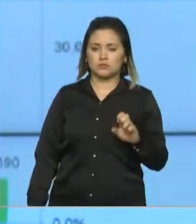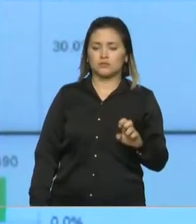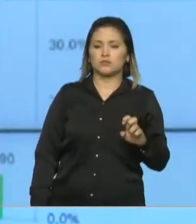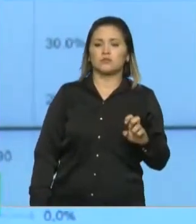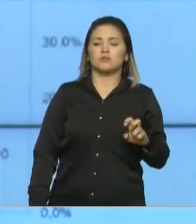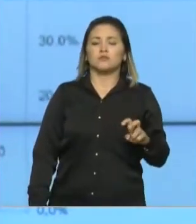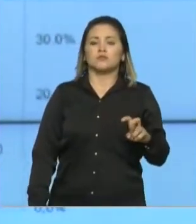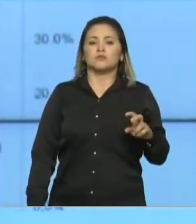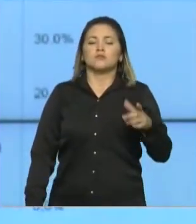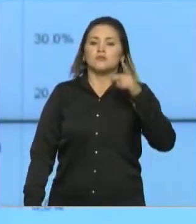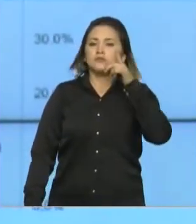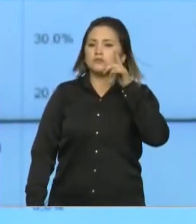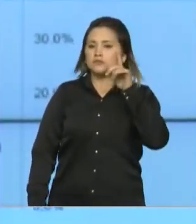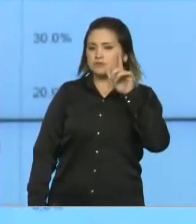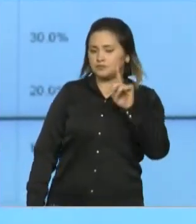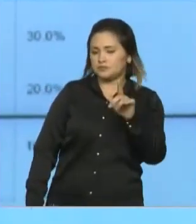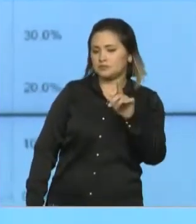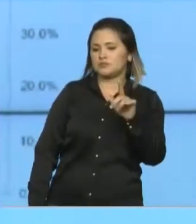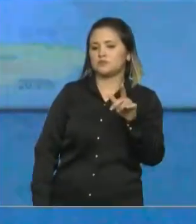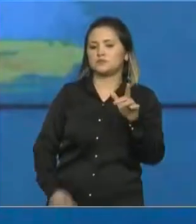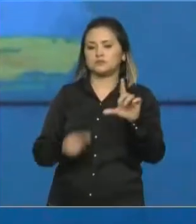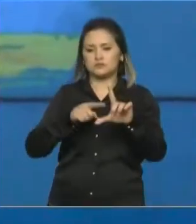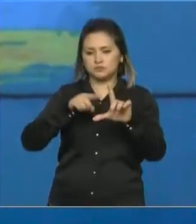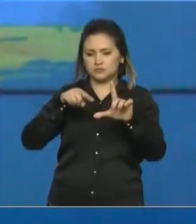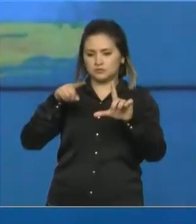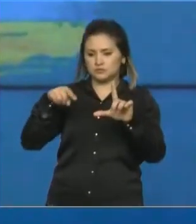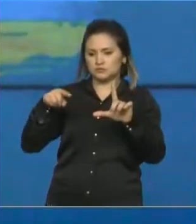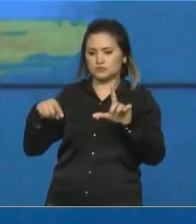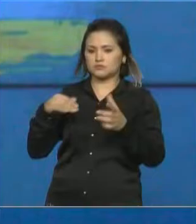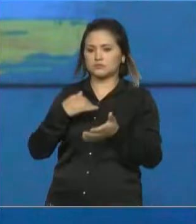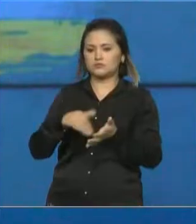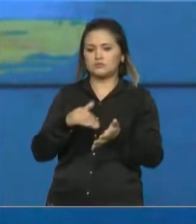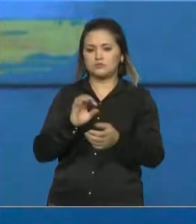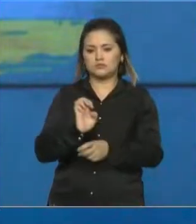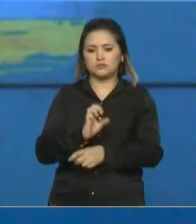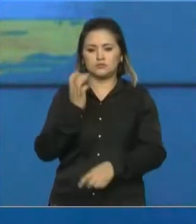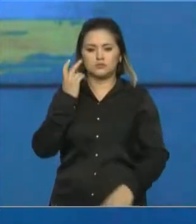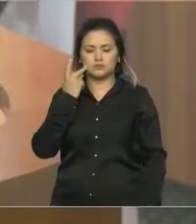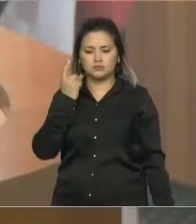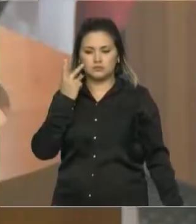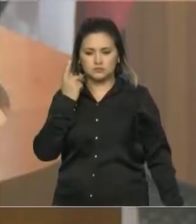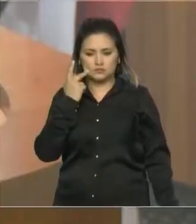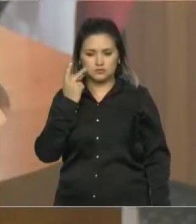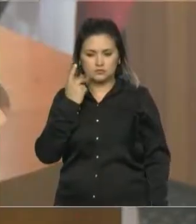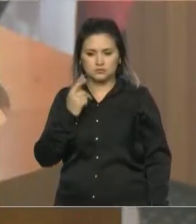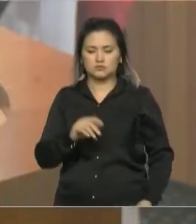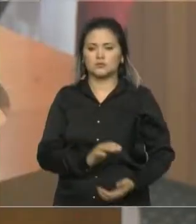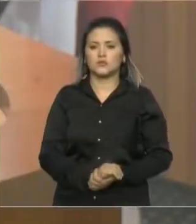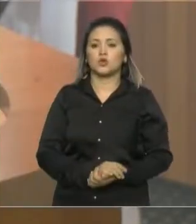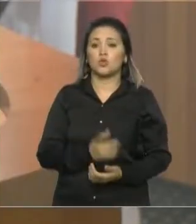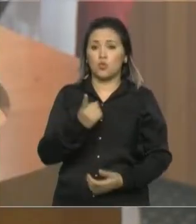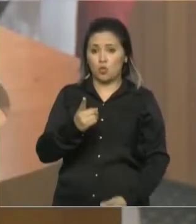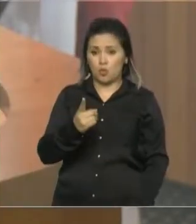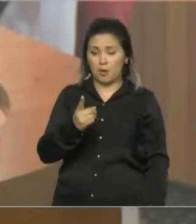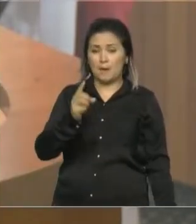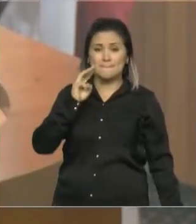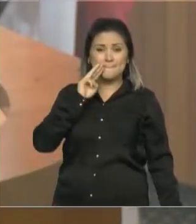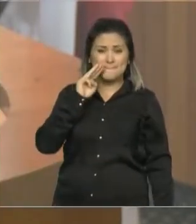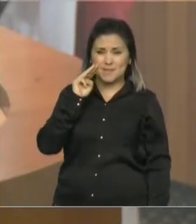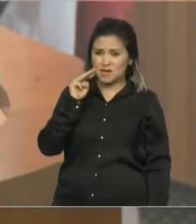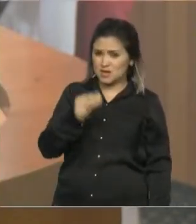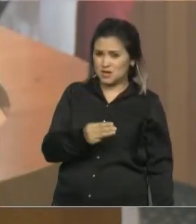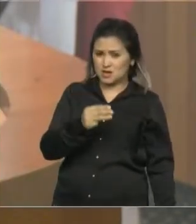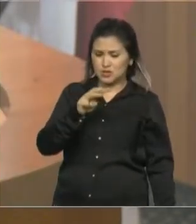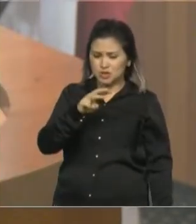Secretaria do Estado do Ceará, mas mais de 1,5 milhão de atendimentos no ano de 2014 no estado